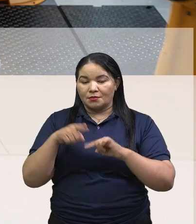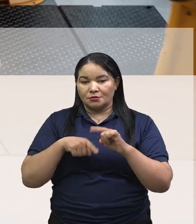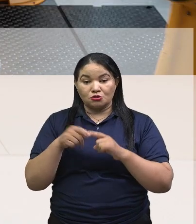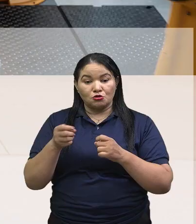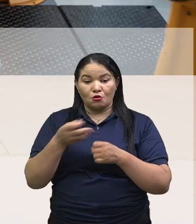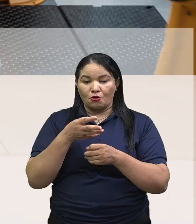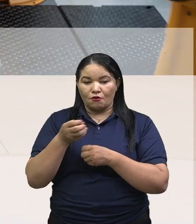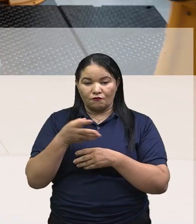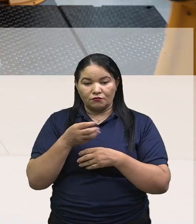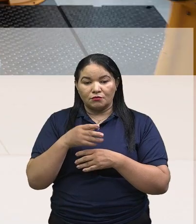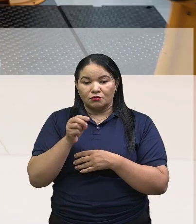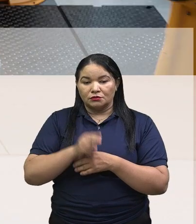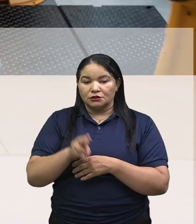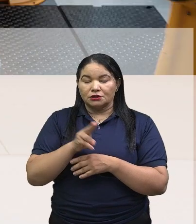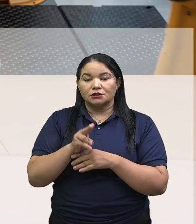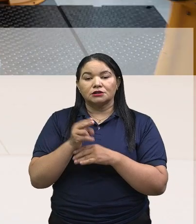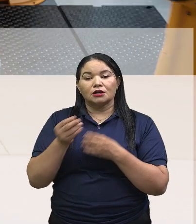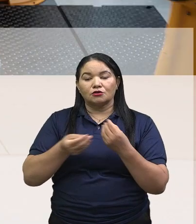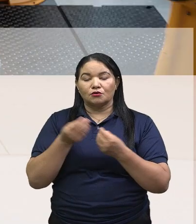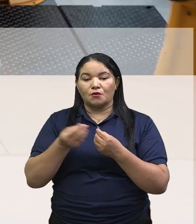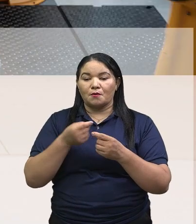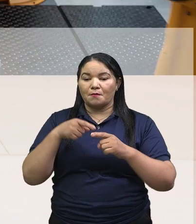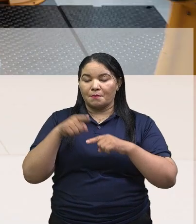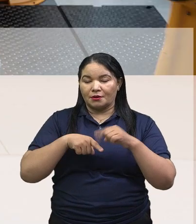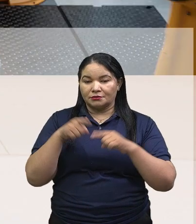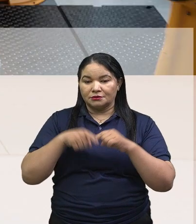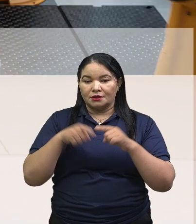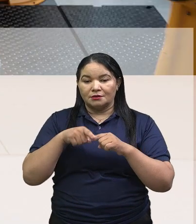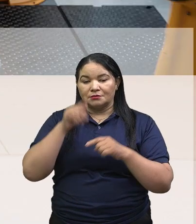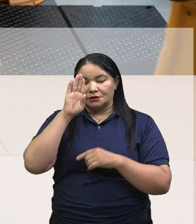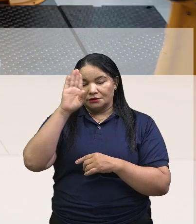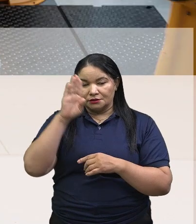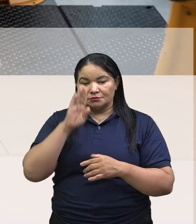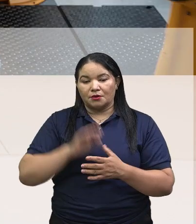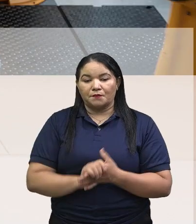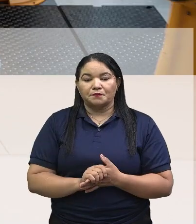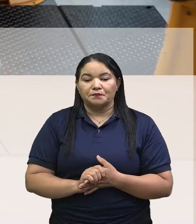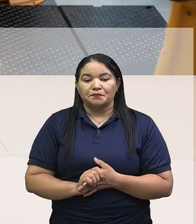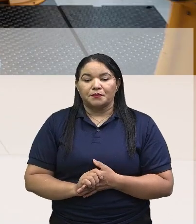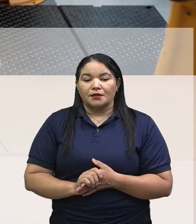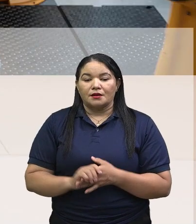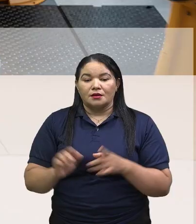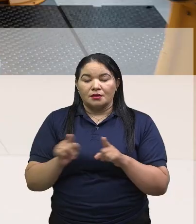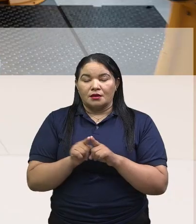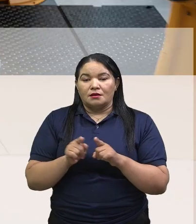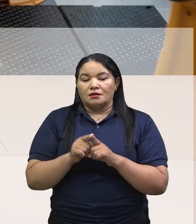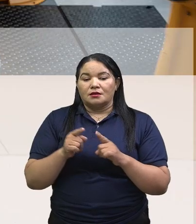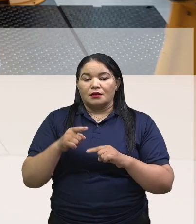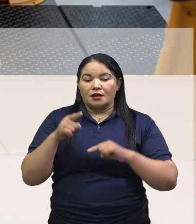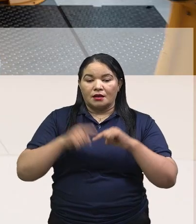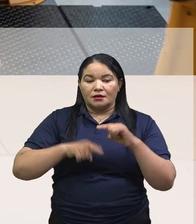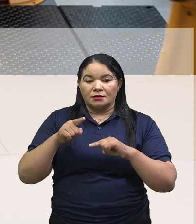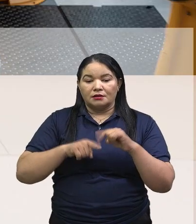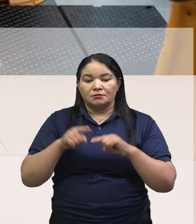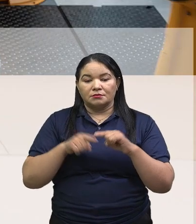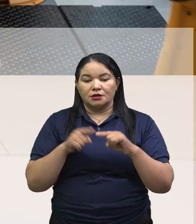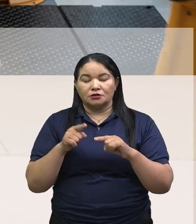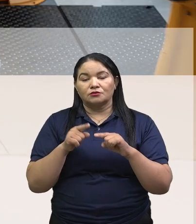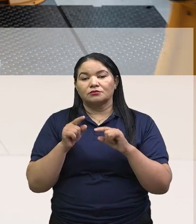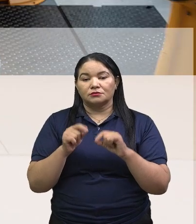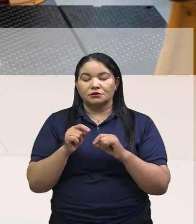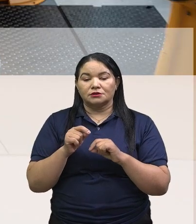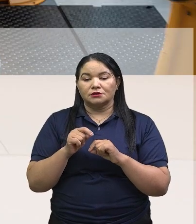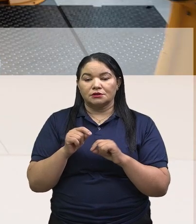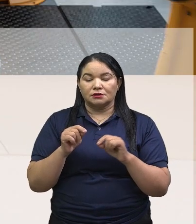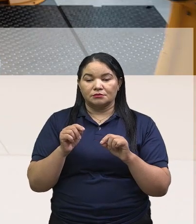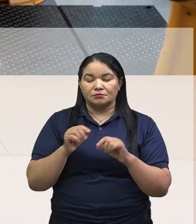para serem utilizados como matérias-primas, além dos elementos centrais desse